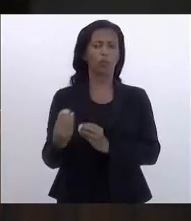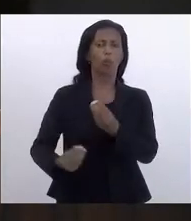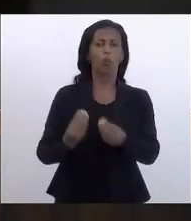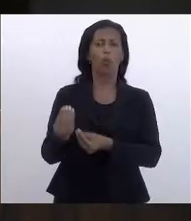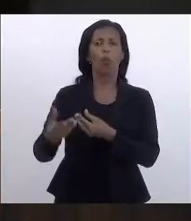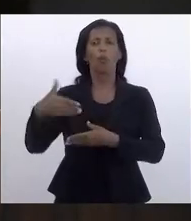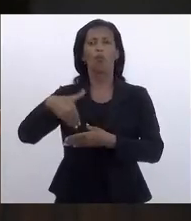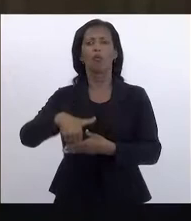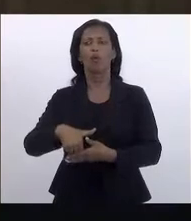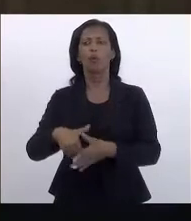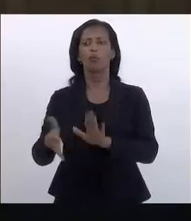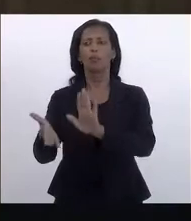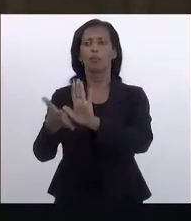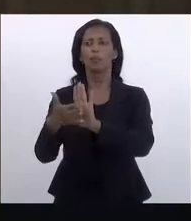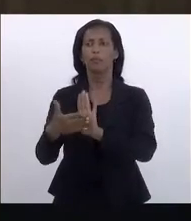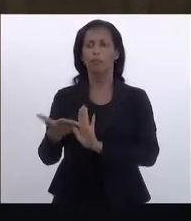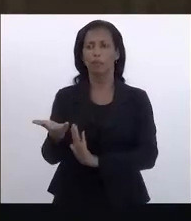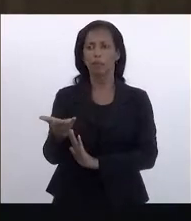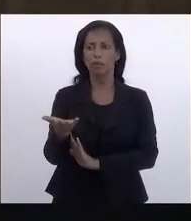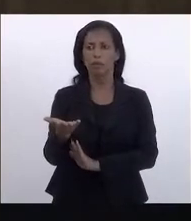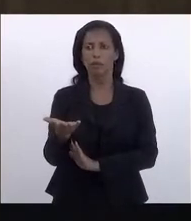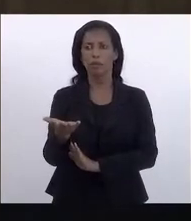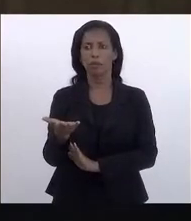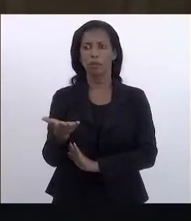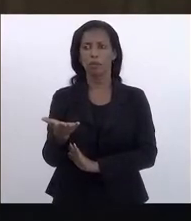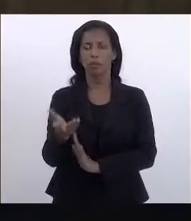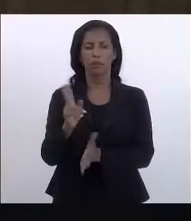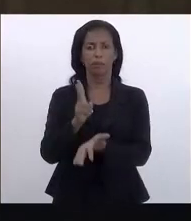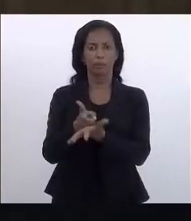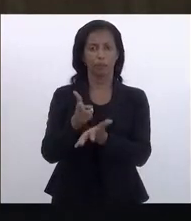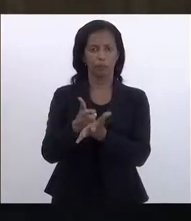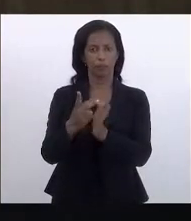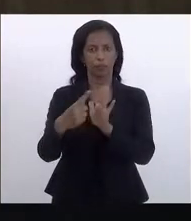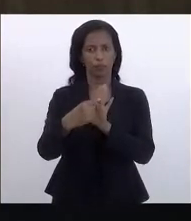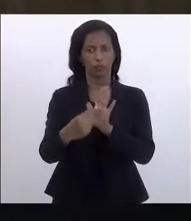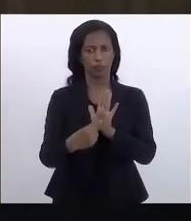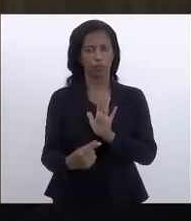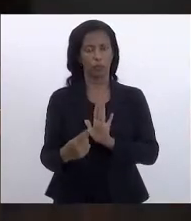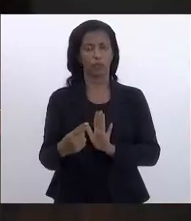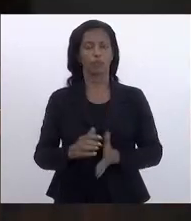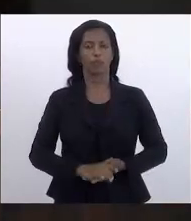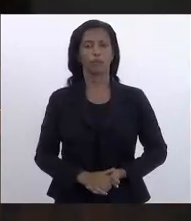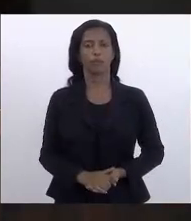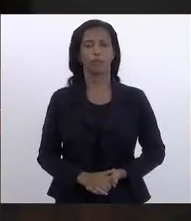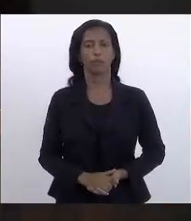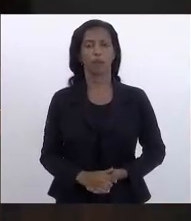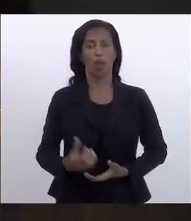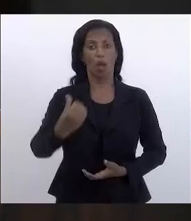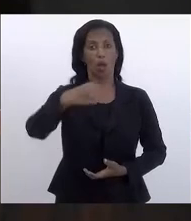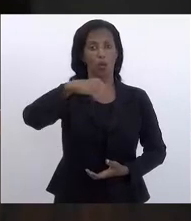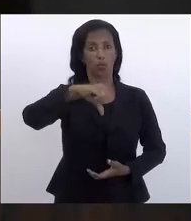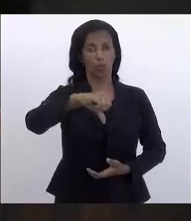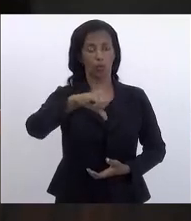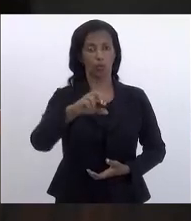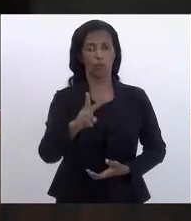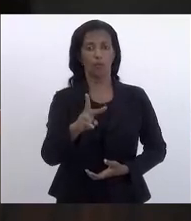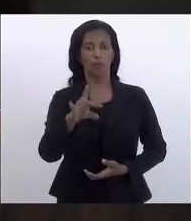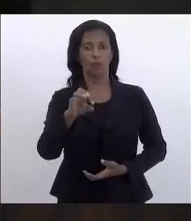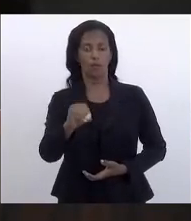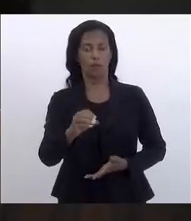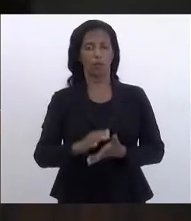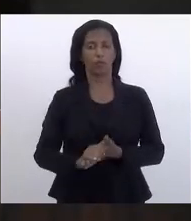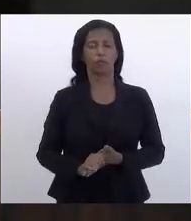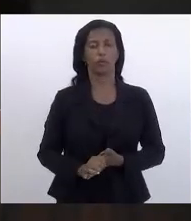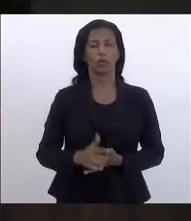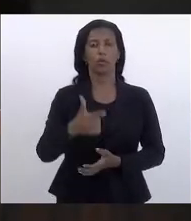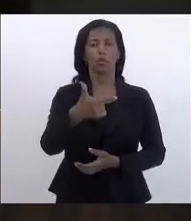como é o parecido o deputado Marcelo Dino pela manutenção salvo os destaques senhor presidente vamos agora ao nono da pauta veto parcial aposto ao projeto